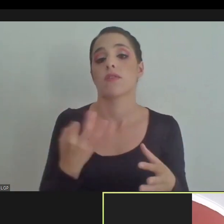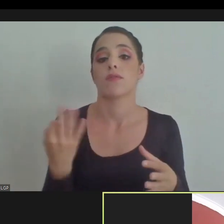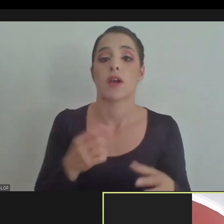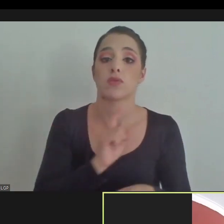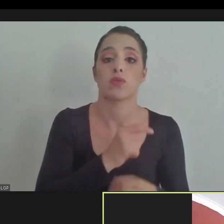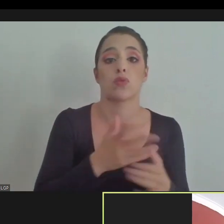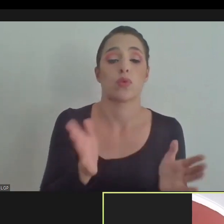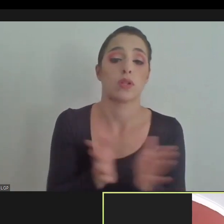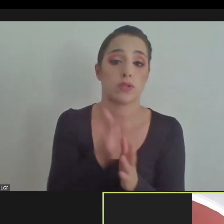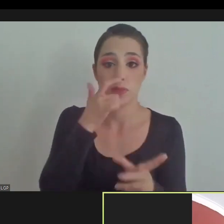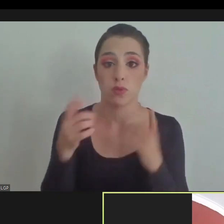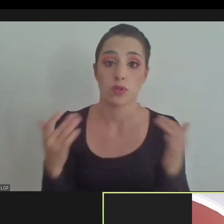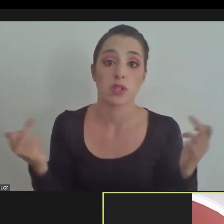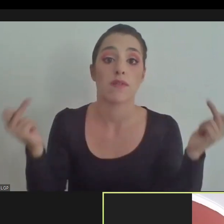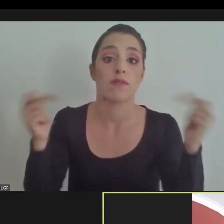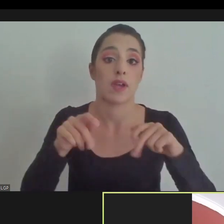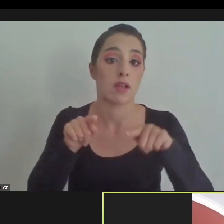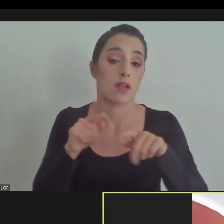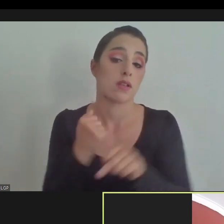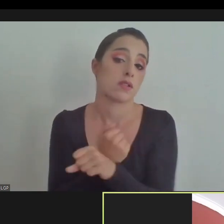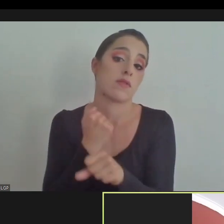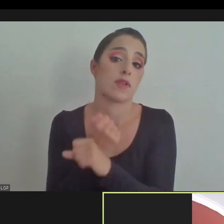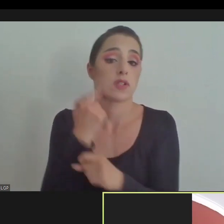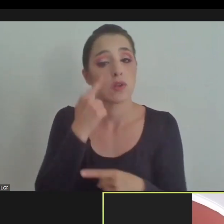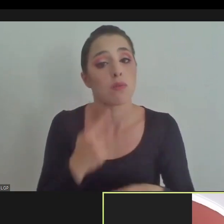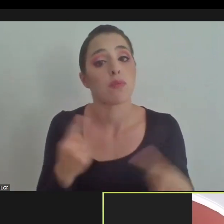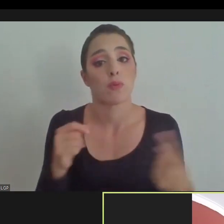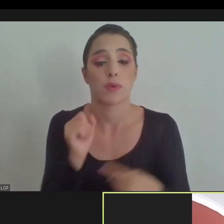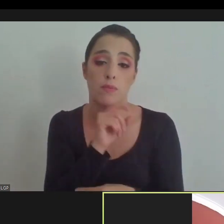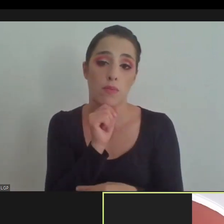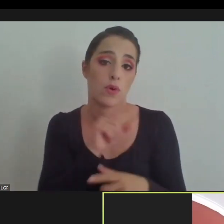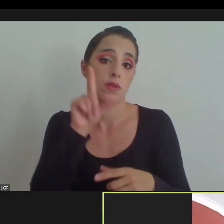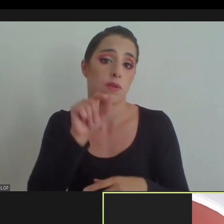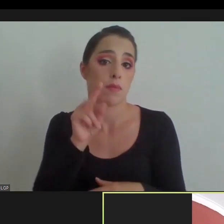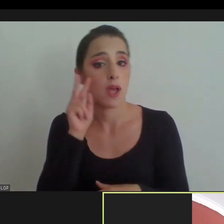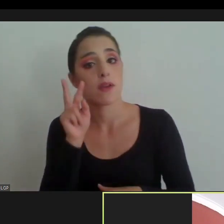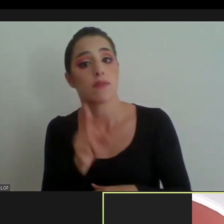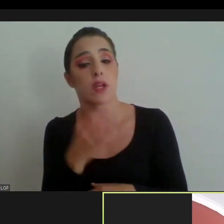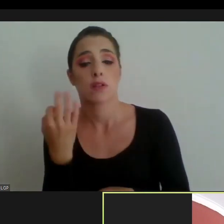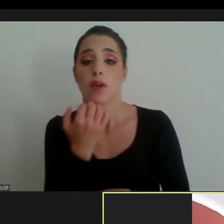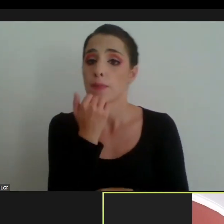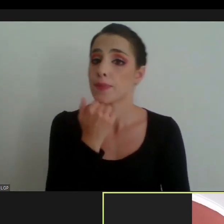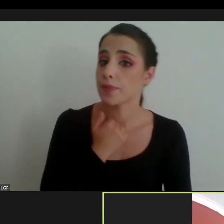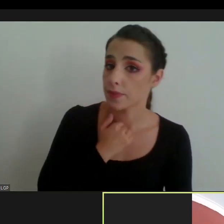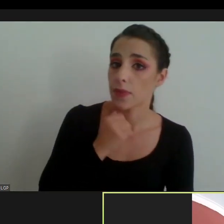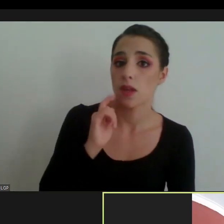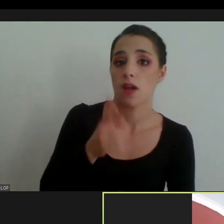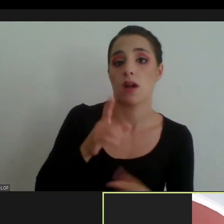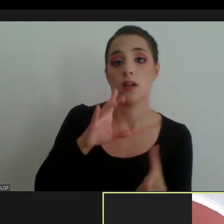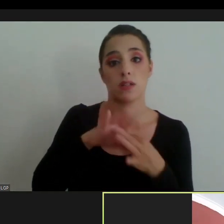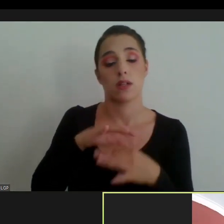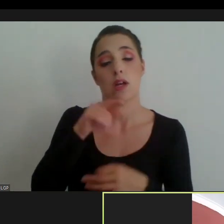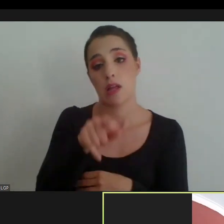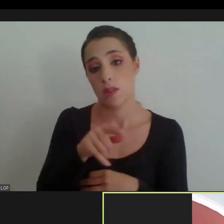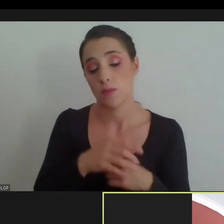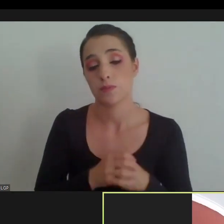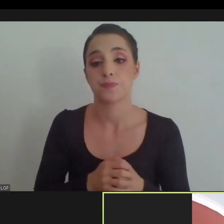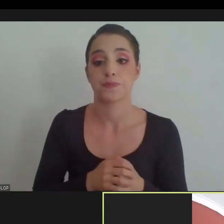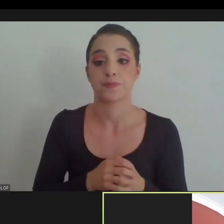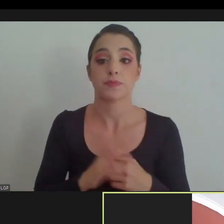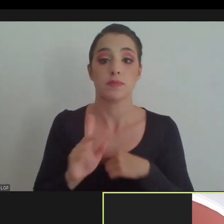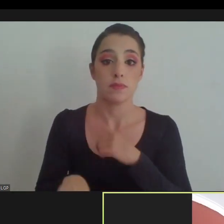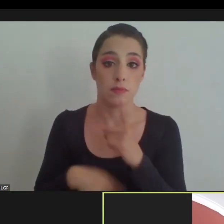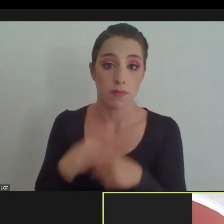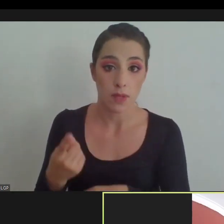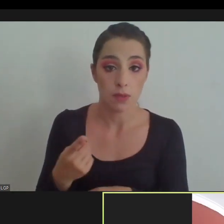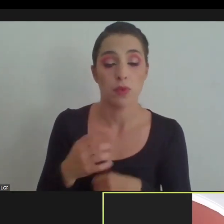que recorrem aos serviços públicos possam efetivamente ver satisfeitas as suas pretensões. E depois, do